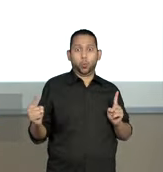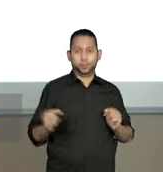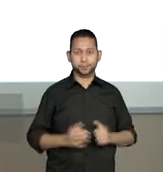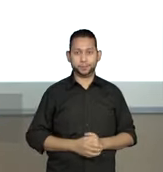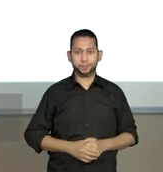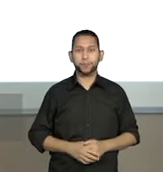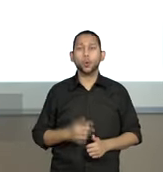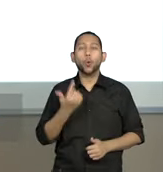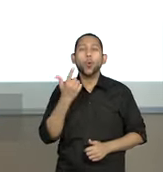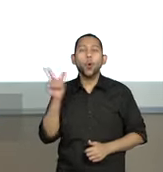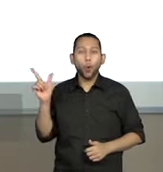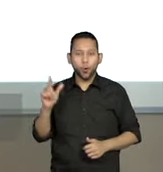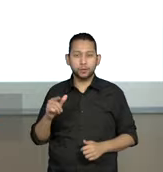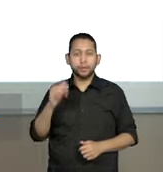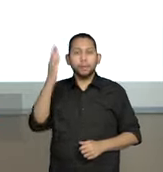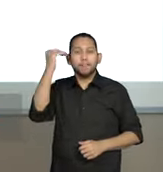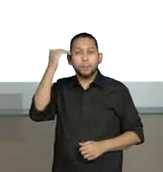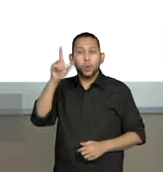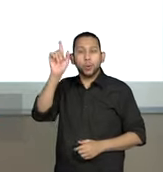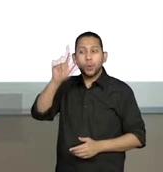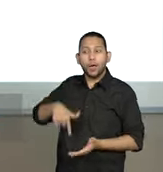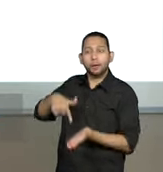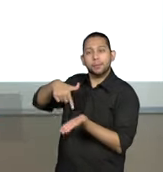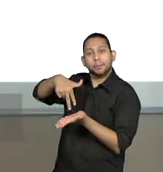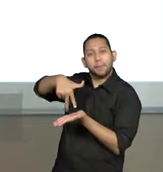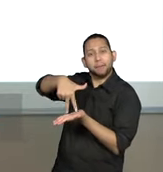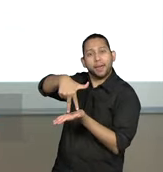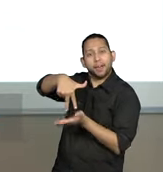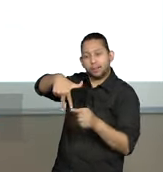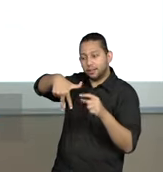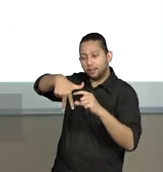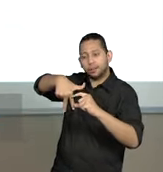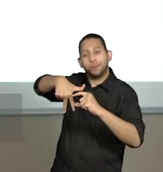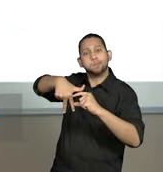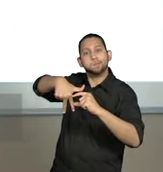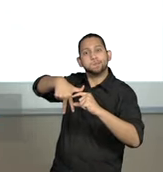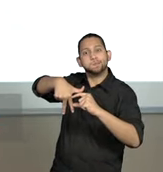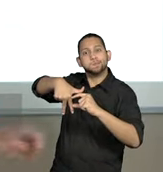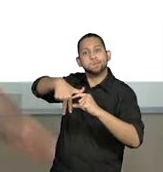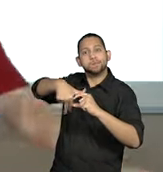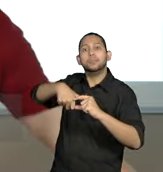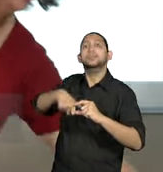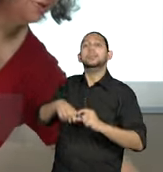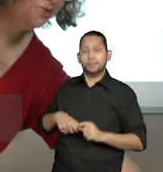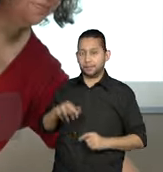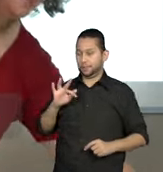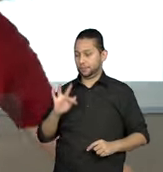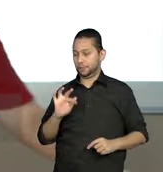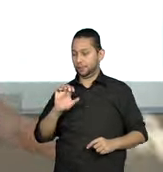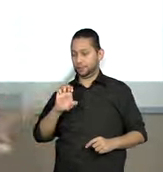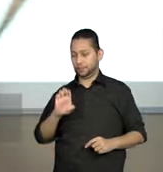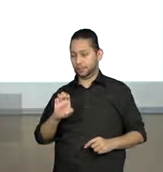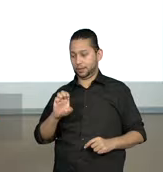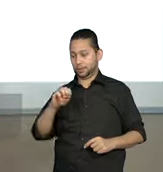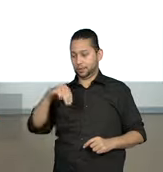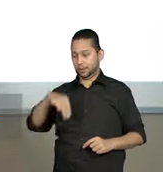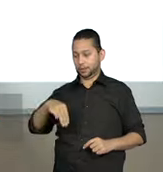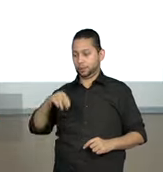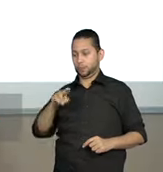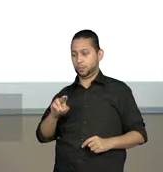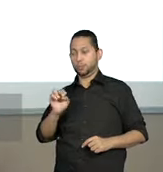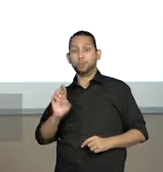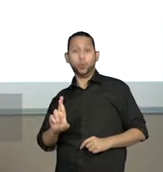osso longo que a gente tem aqui, ó, fêmur. Fêmur é o osso mais